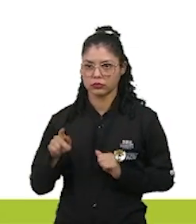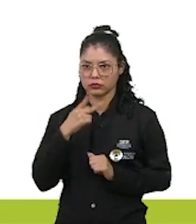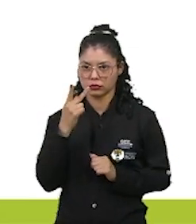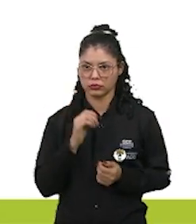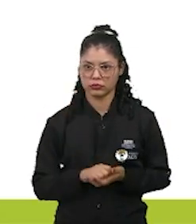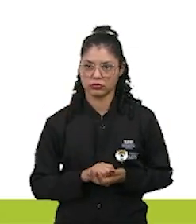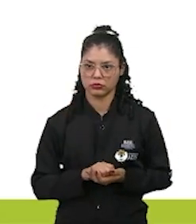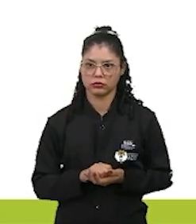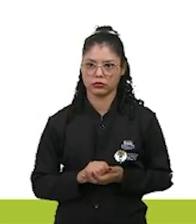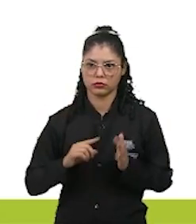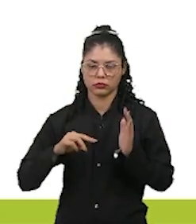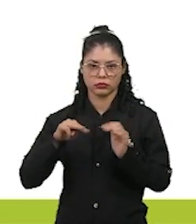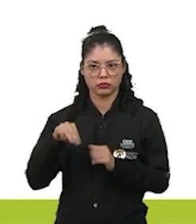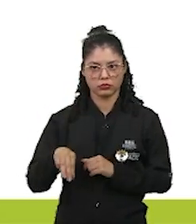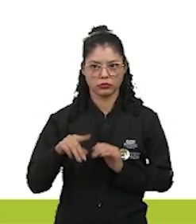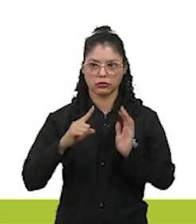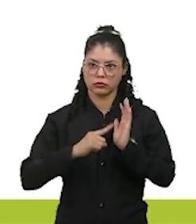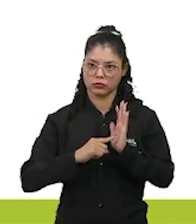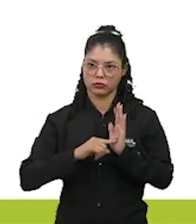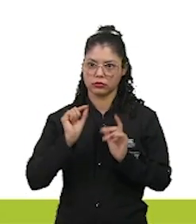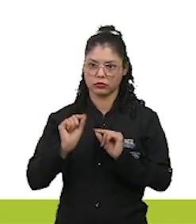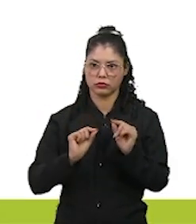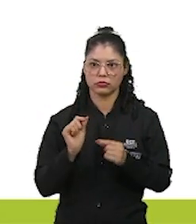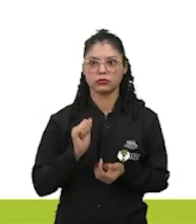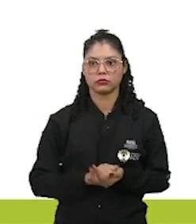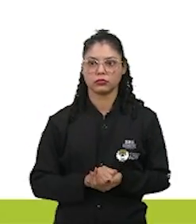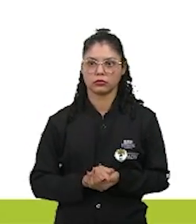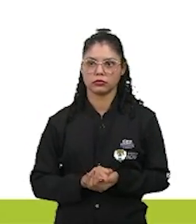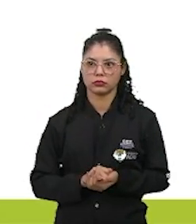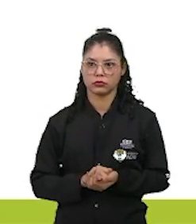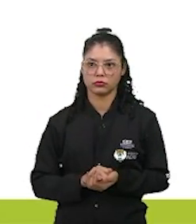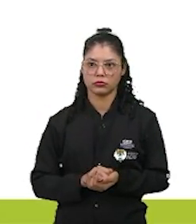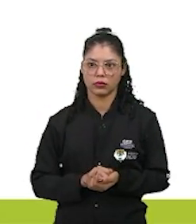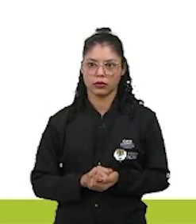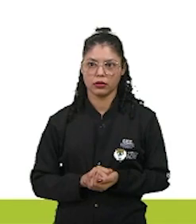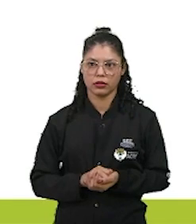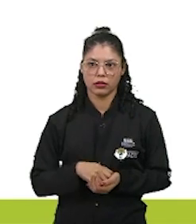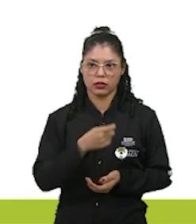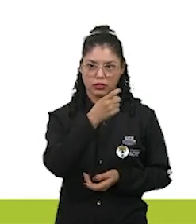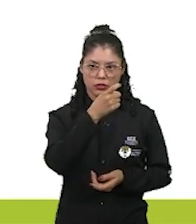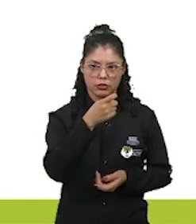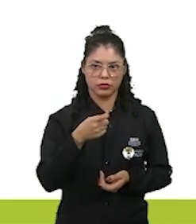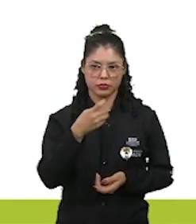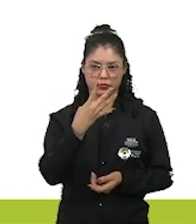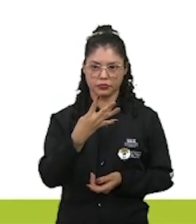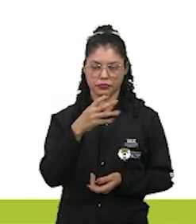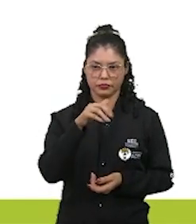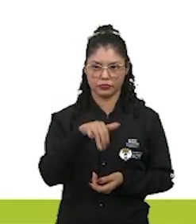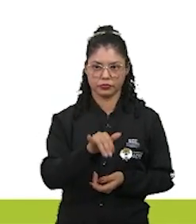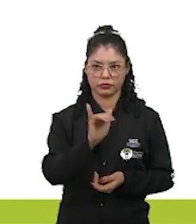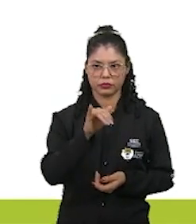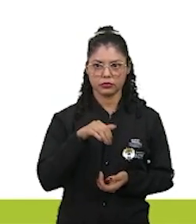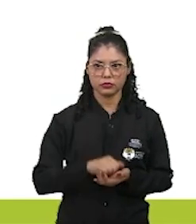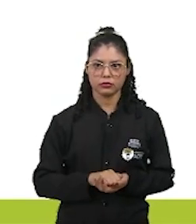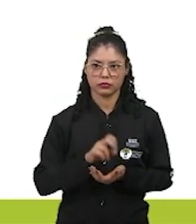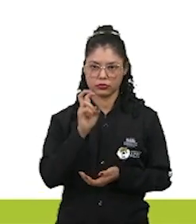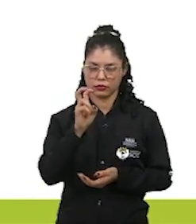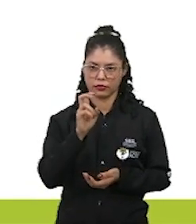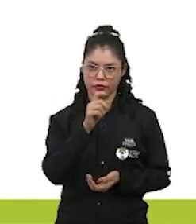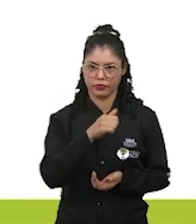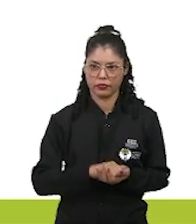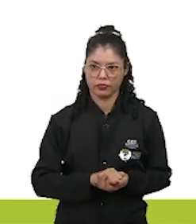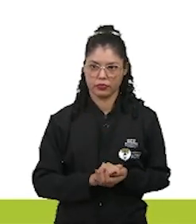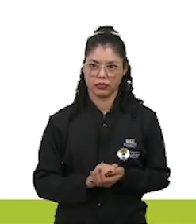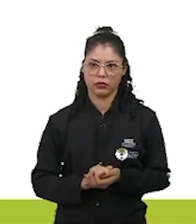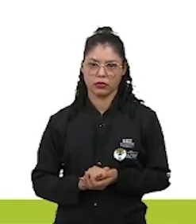minha coordenada do ponto médio aqui nesse exemplo vai ser para x, 4 e para y, 5 sobre